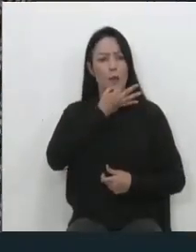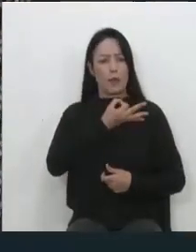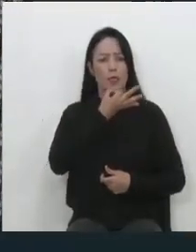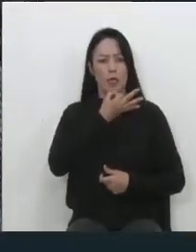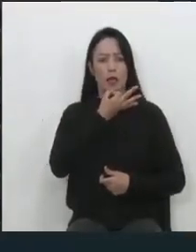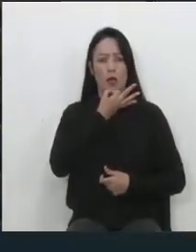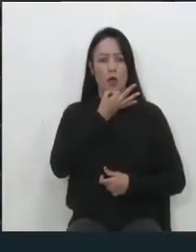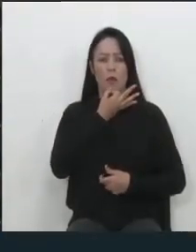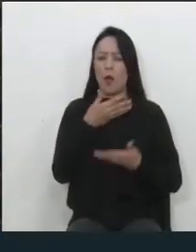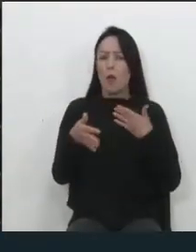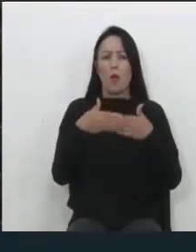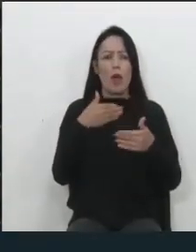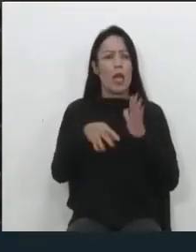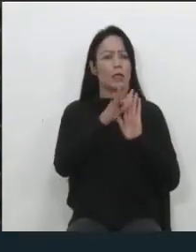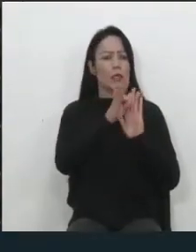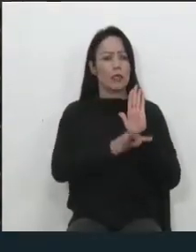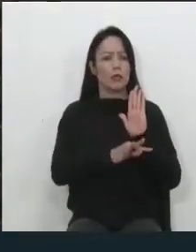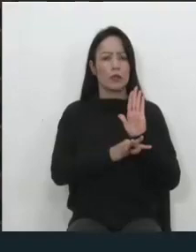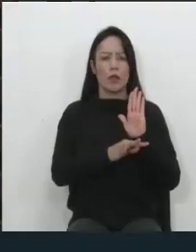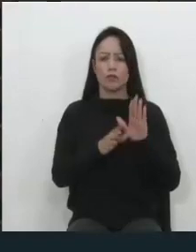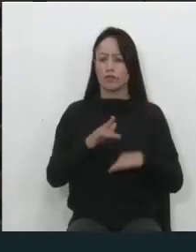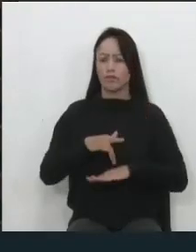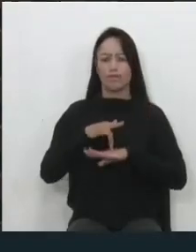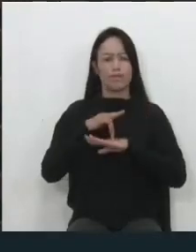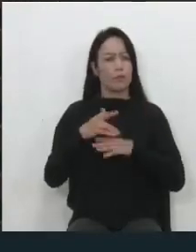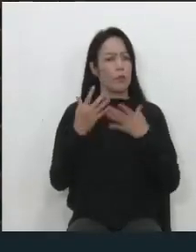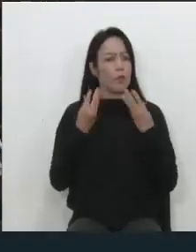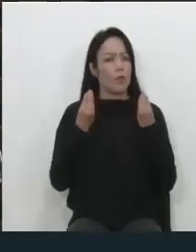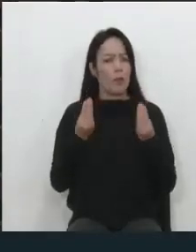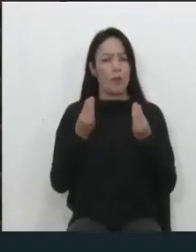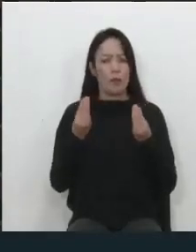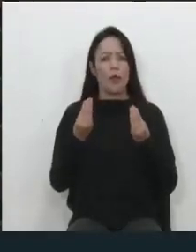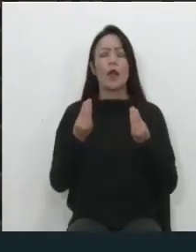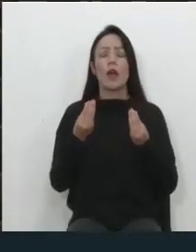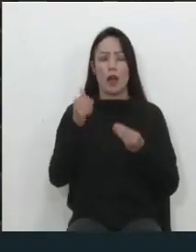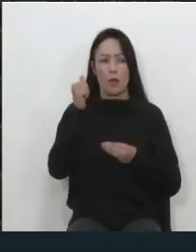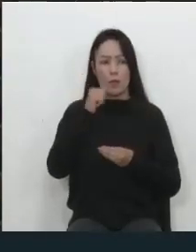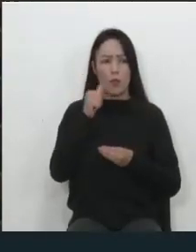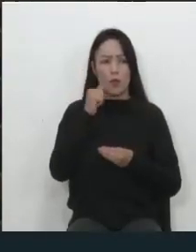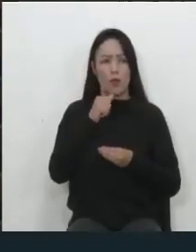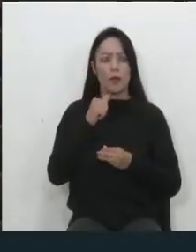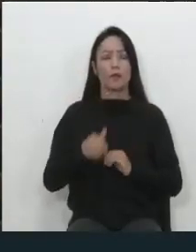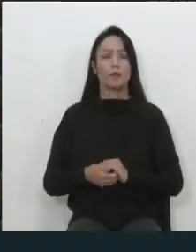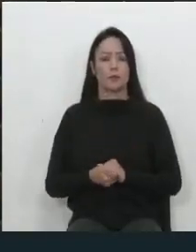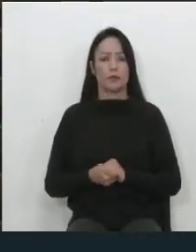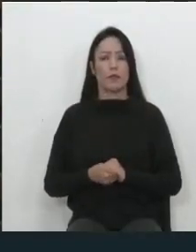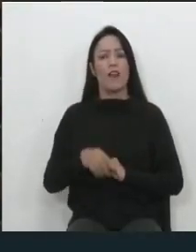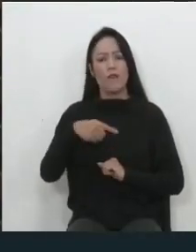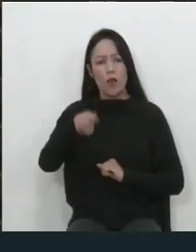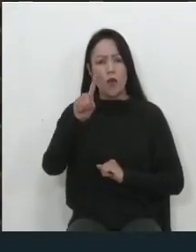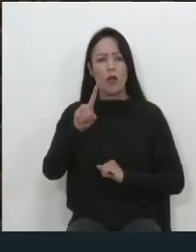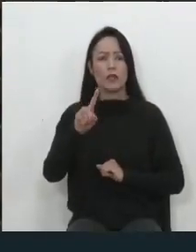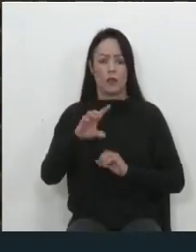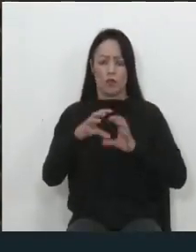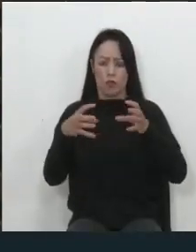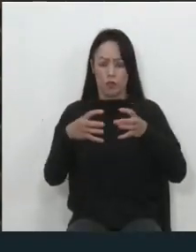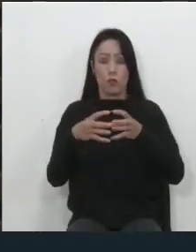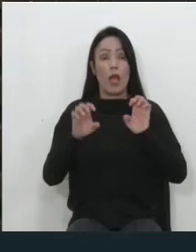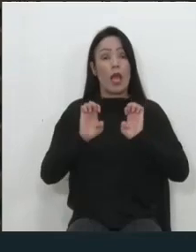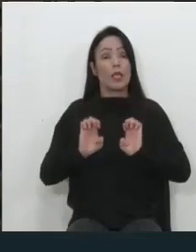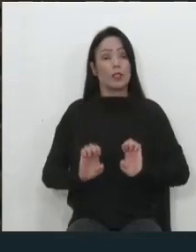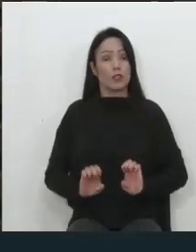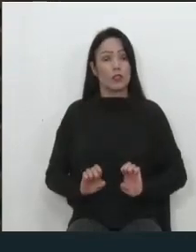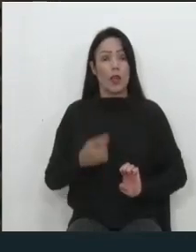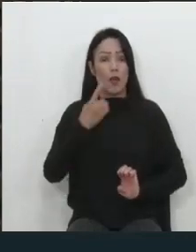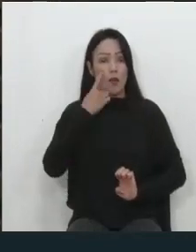matéria, é um absurdo que elas tenham ido para a Comissão de Ética, e, portanto, eu